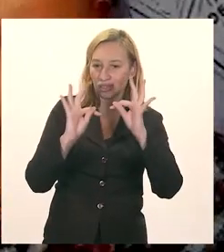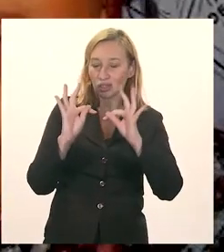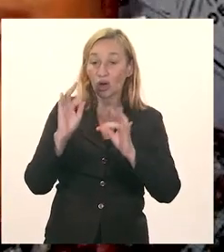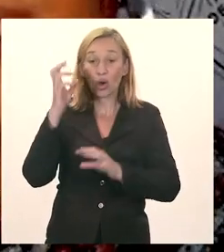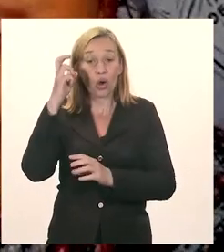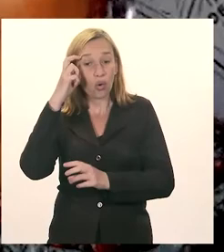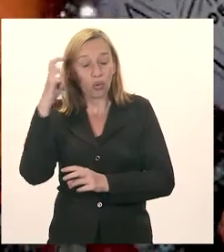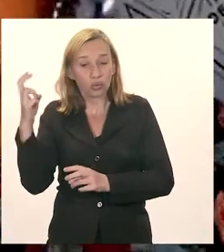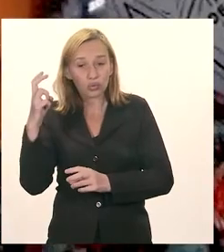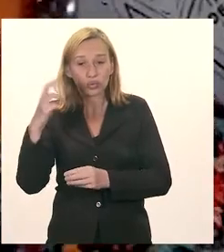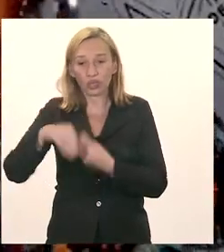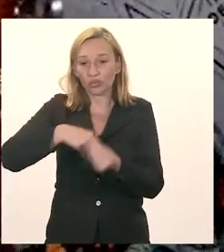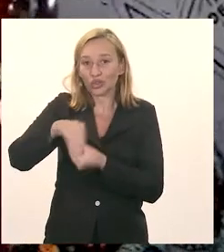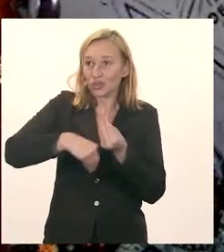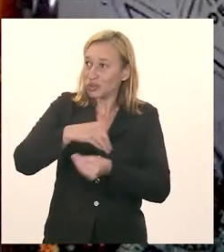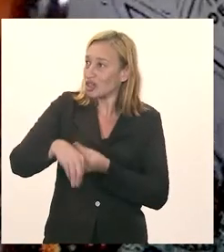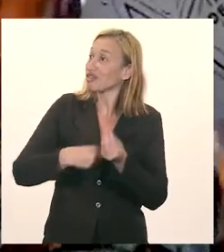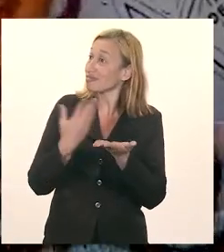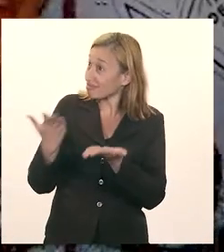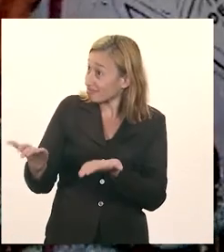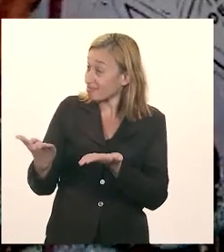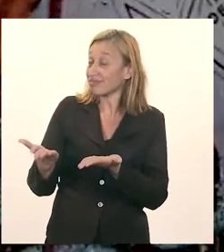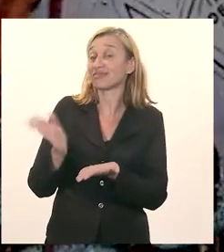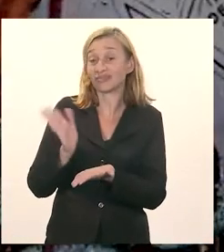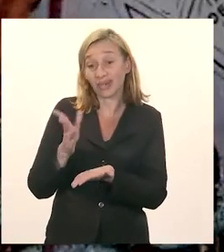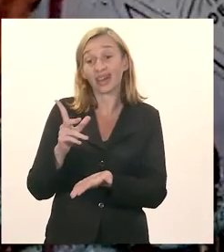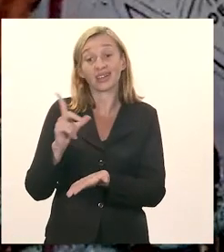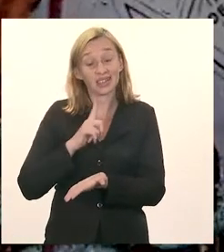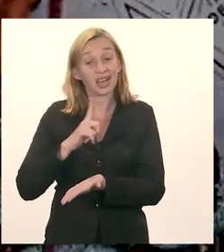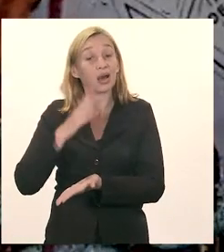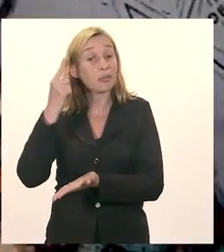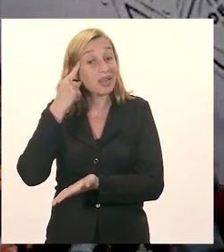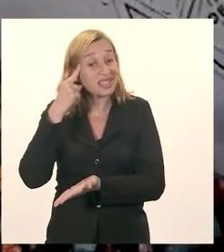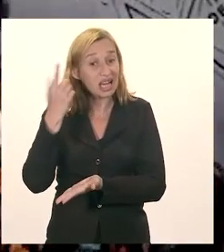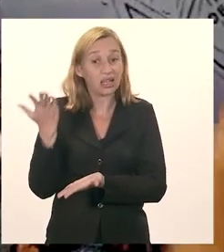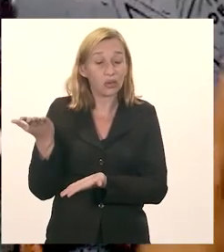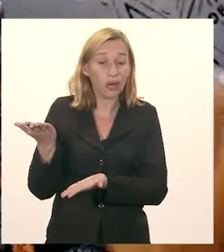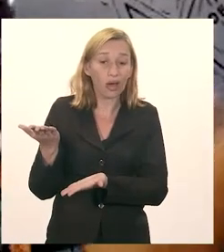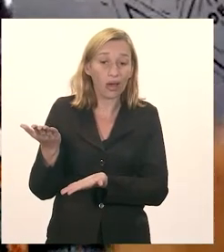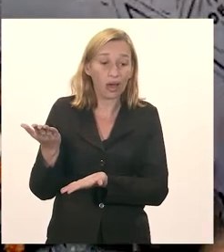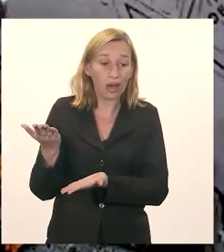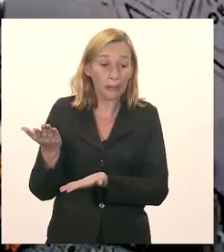cultura popular. Então, isso já tinha sido pensado lá